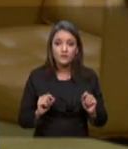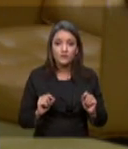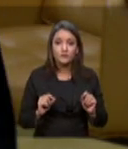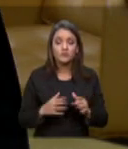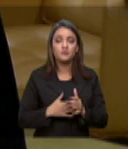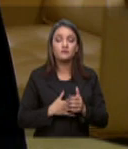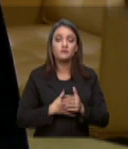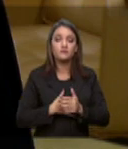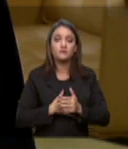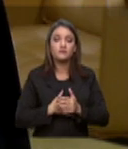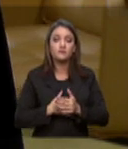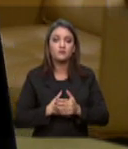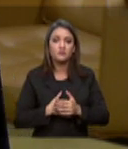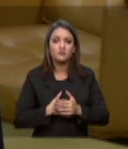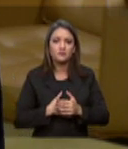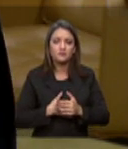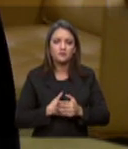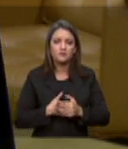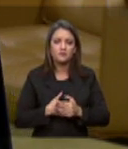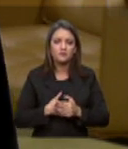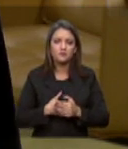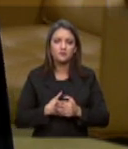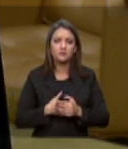Vossas Excelências, sem falar também